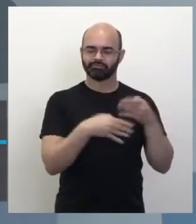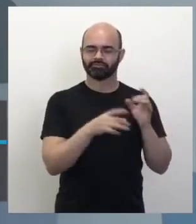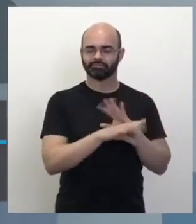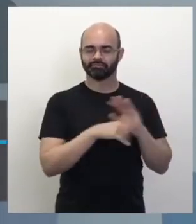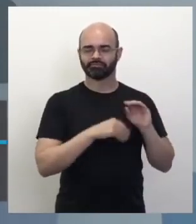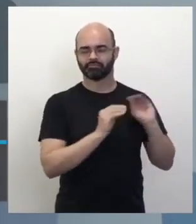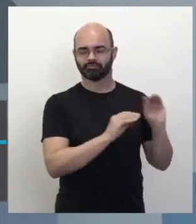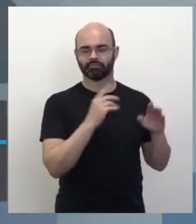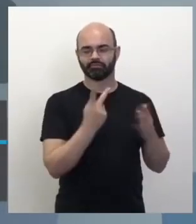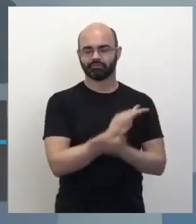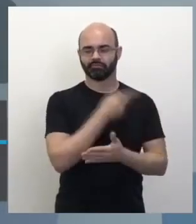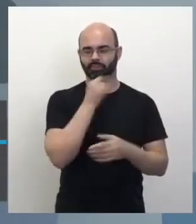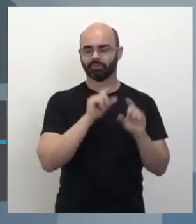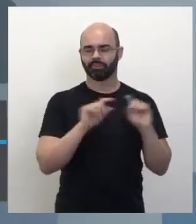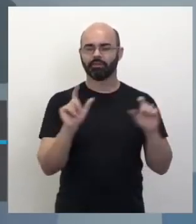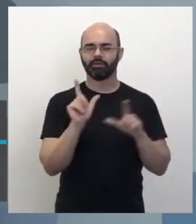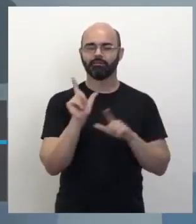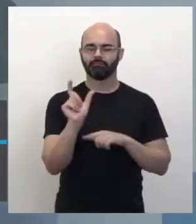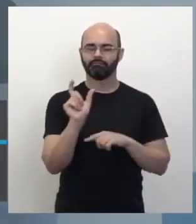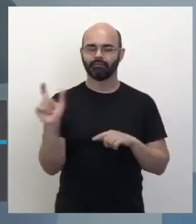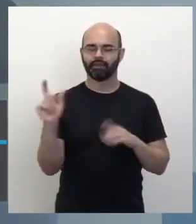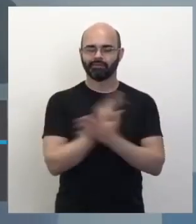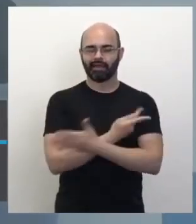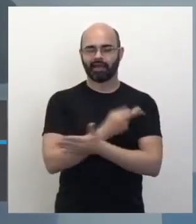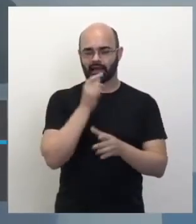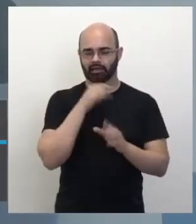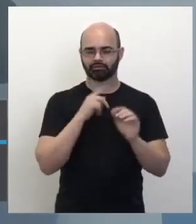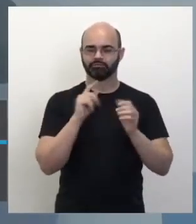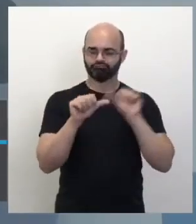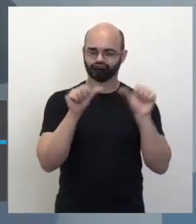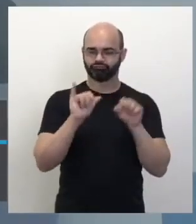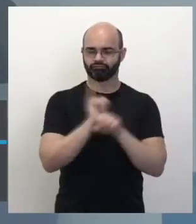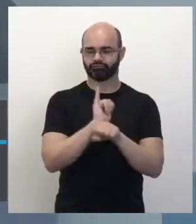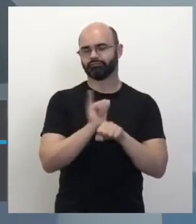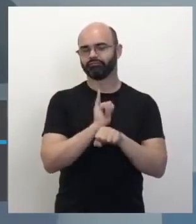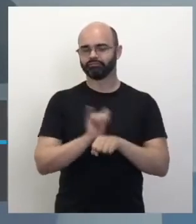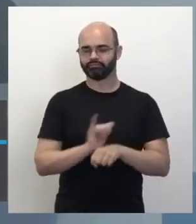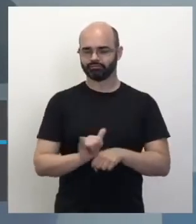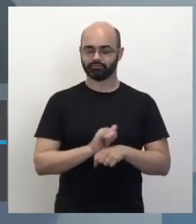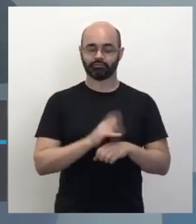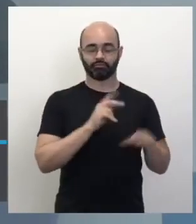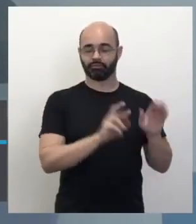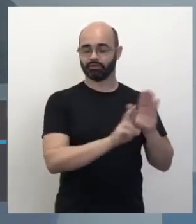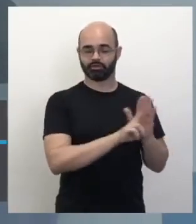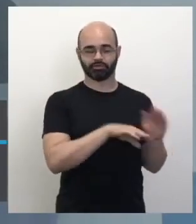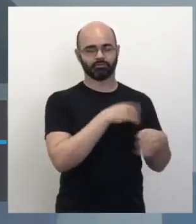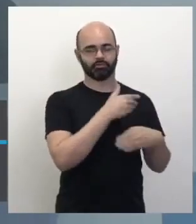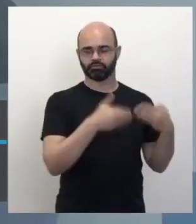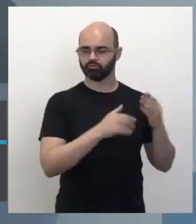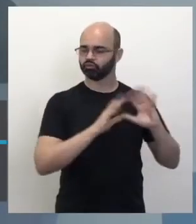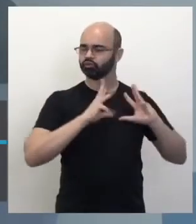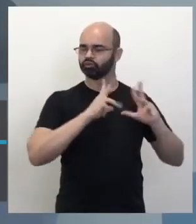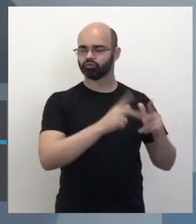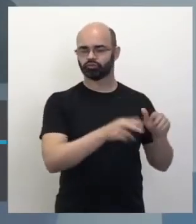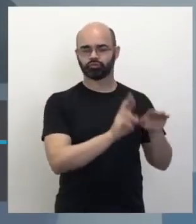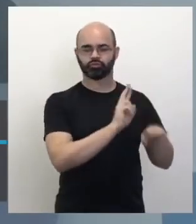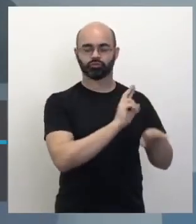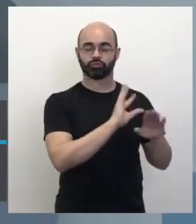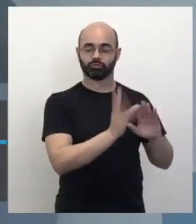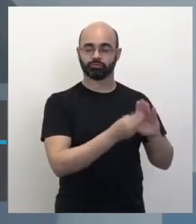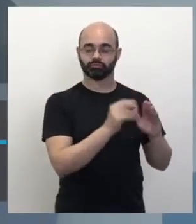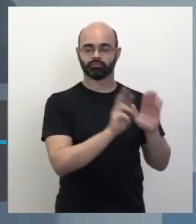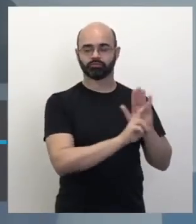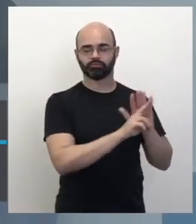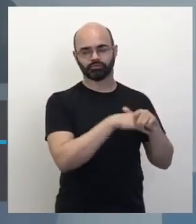erro ali ortográfico ali, tem que resolver, certo? Mas tá tudo lá no repositório, inclusive o PowerPoint. E não, para o repositório também tem a